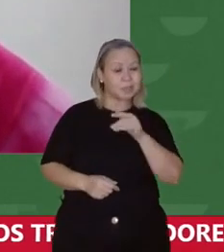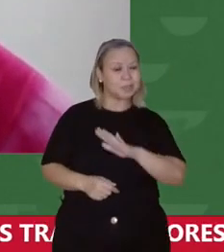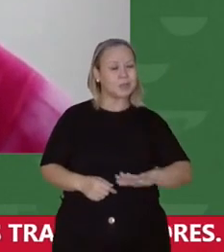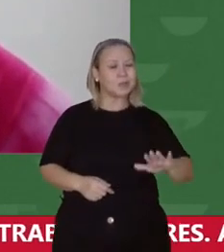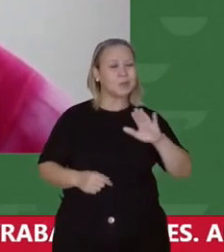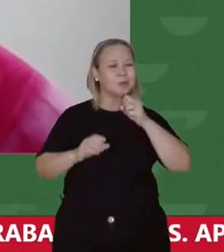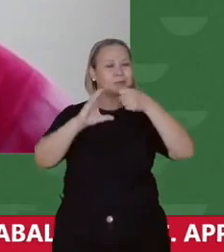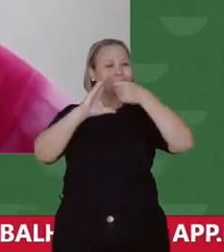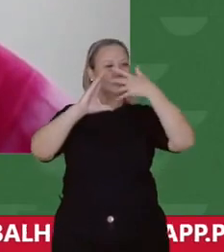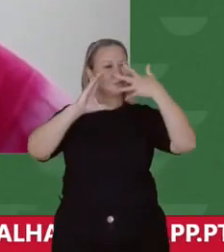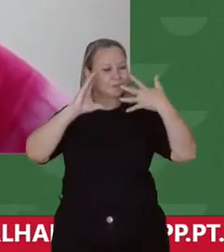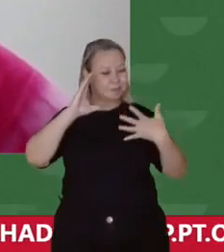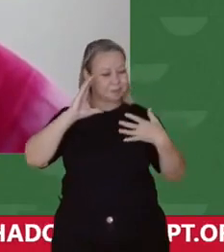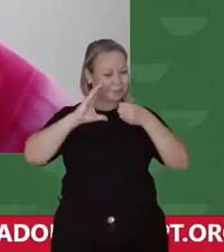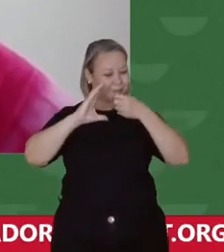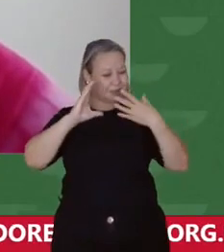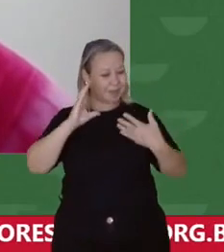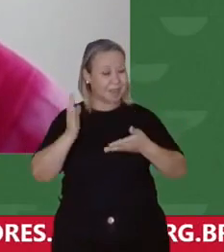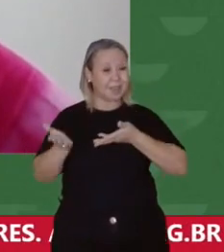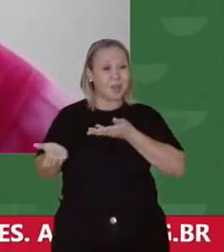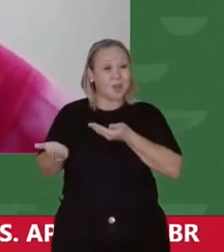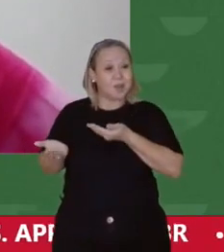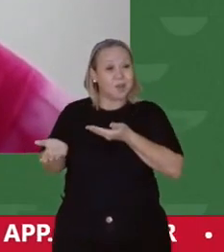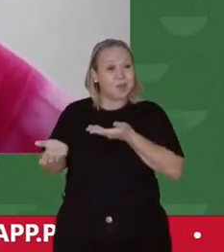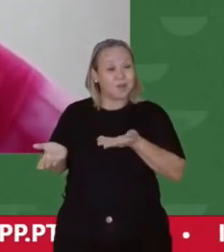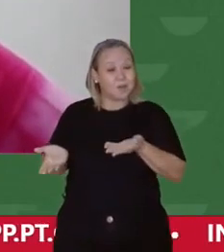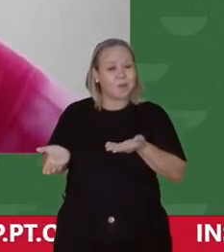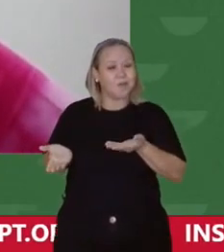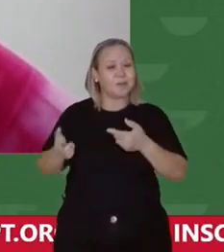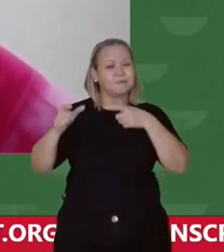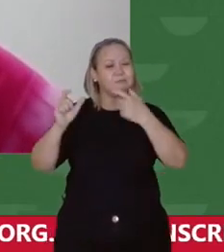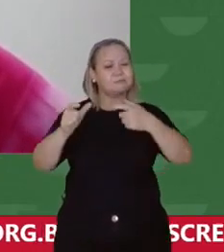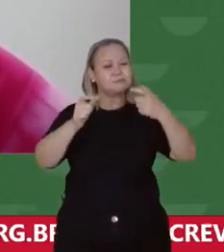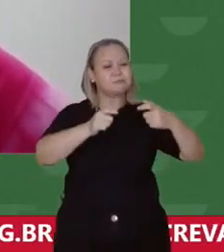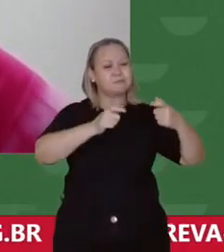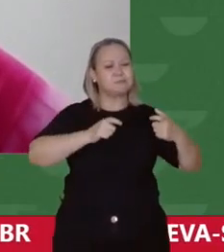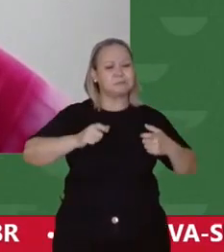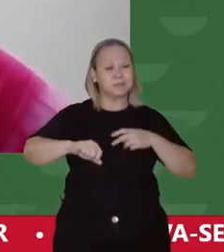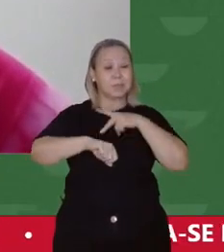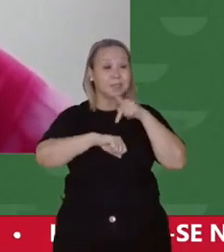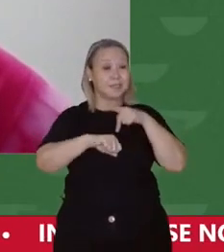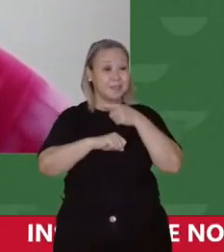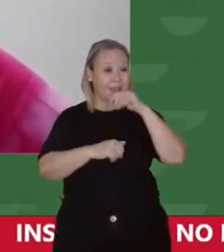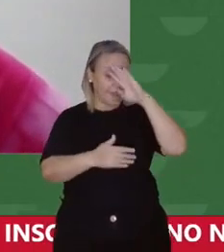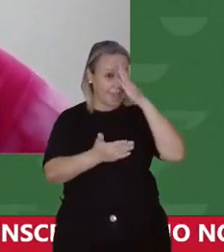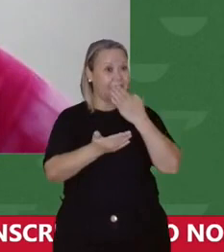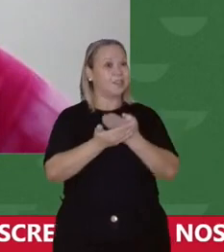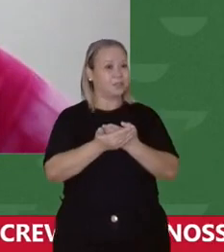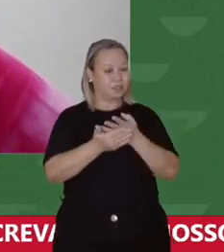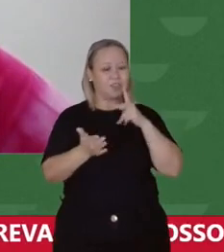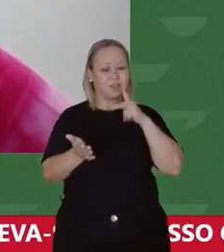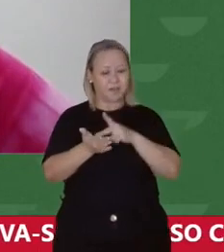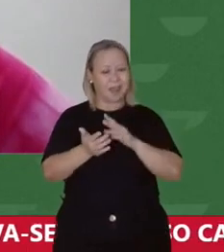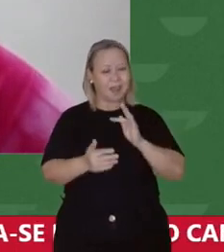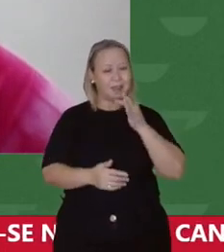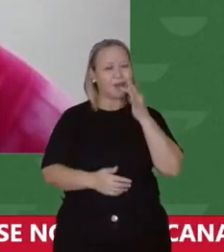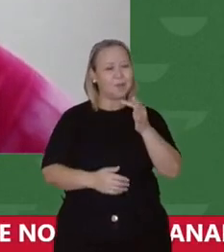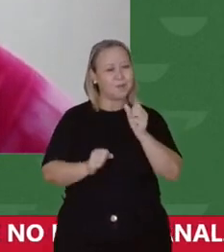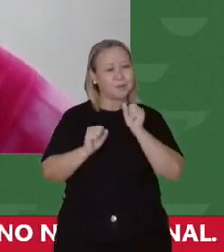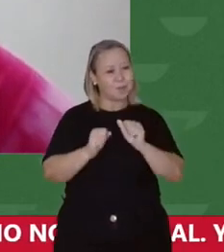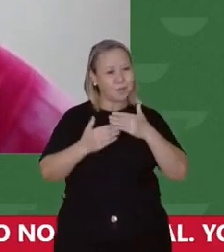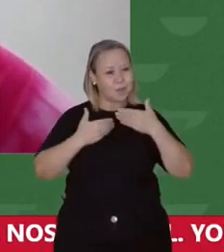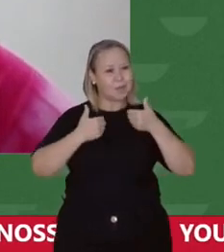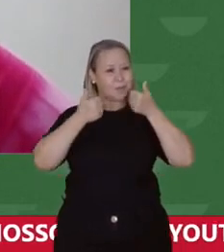suas características, juventudes dos 5 cantos desse país, acreditando de fato que o futuro pode ser melhor